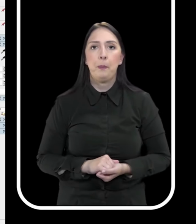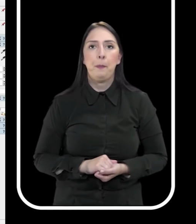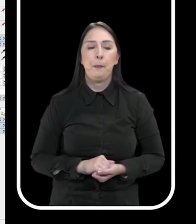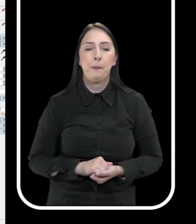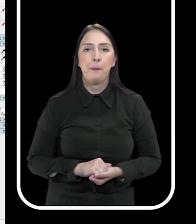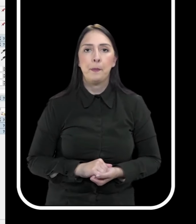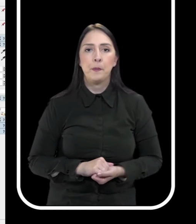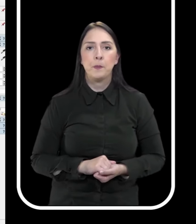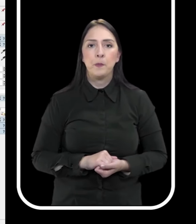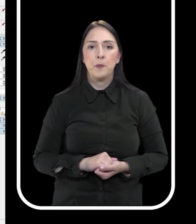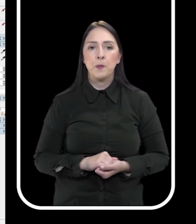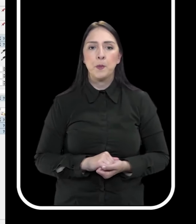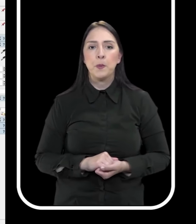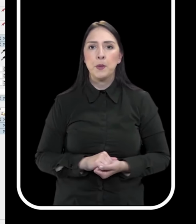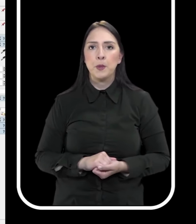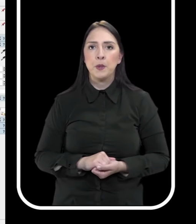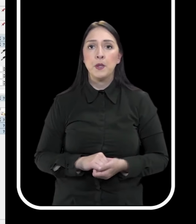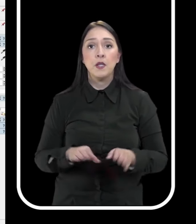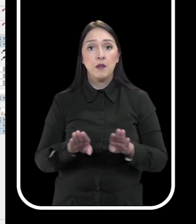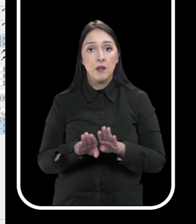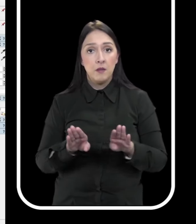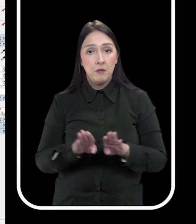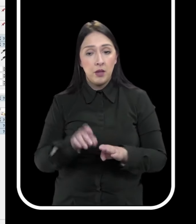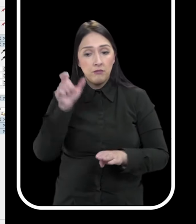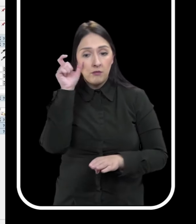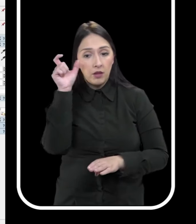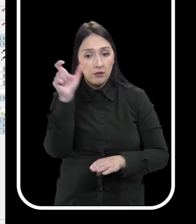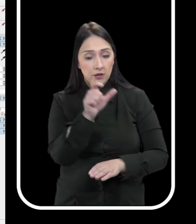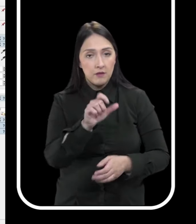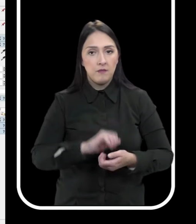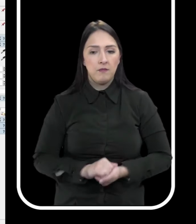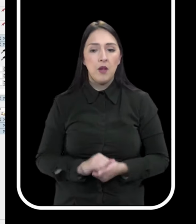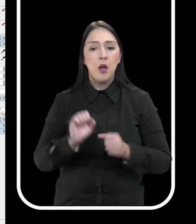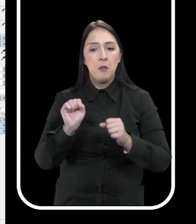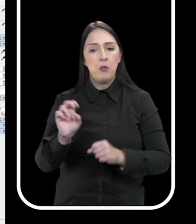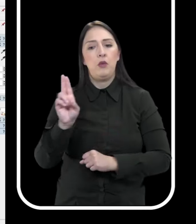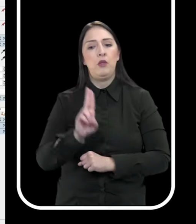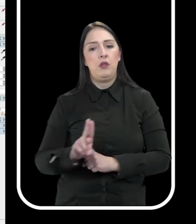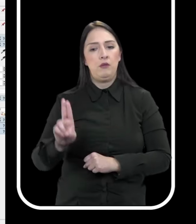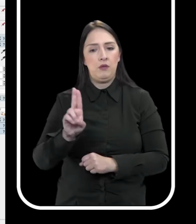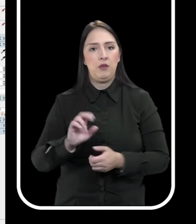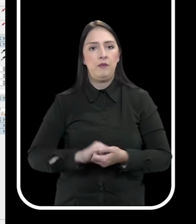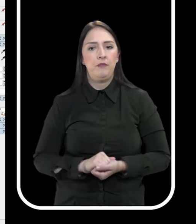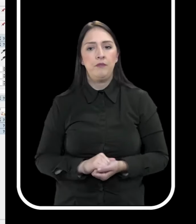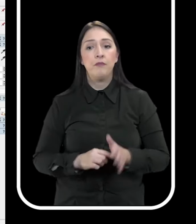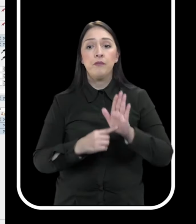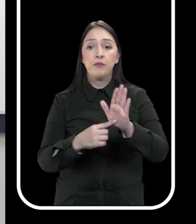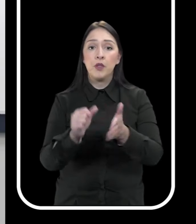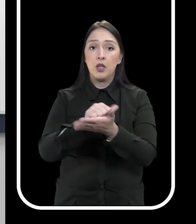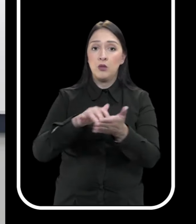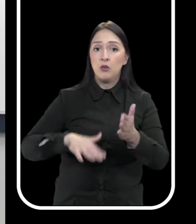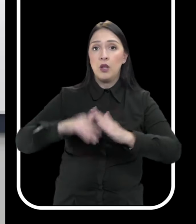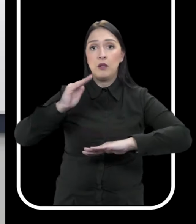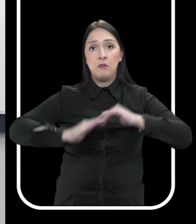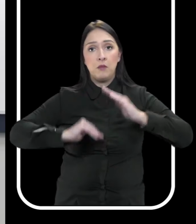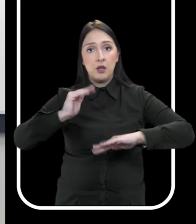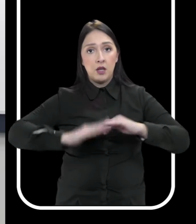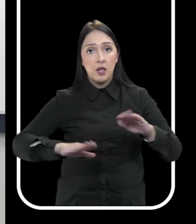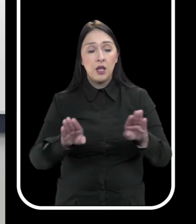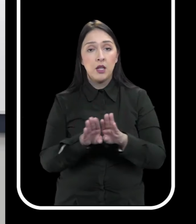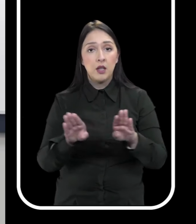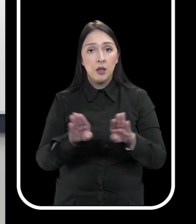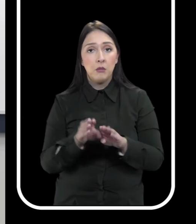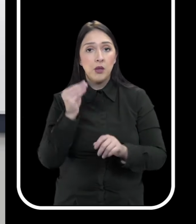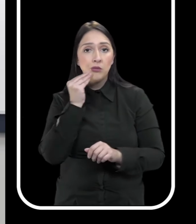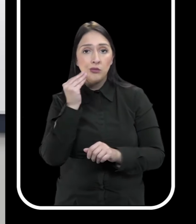o apontador. Uma ferramenta bastante importante, bastante interessante para ser utilizado nessas atividades